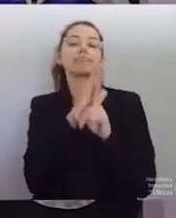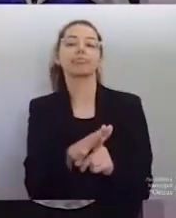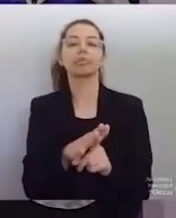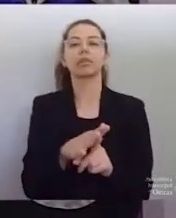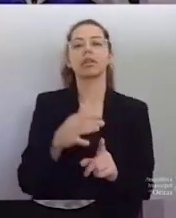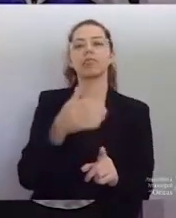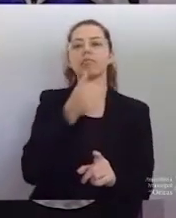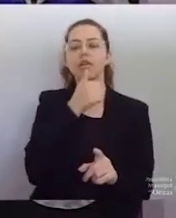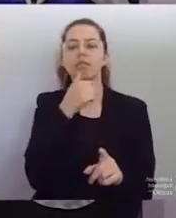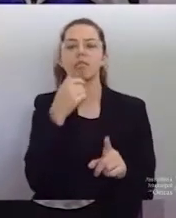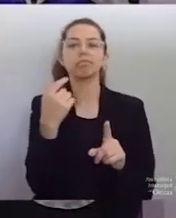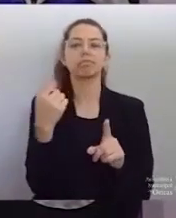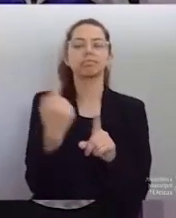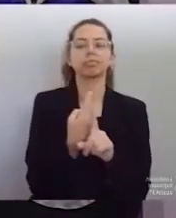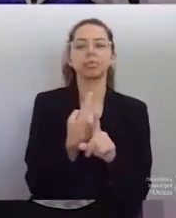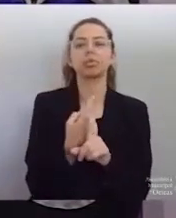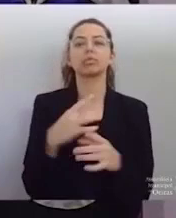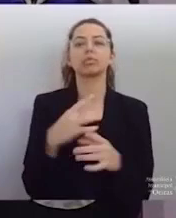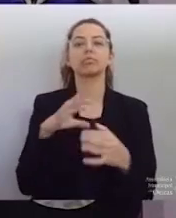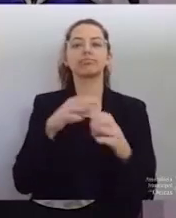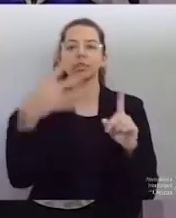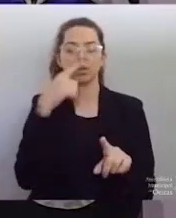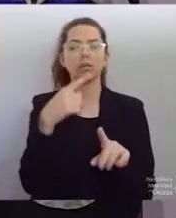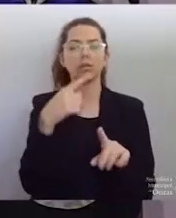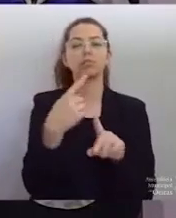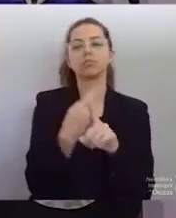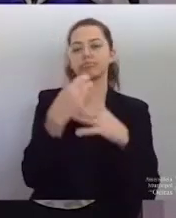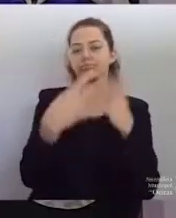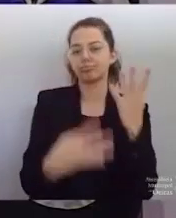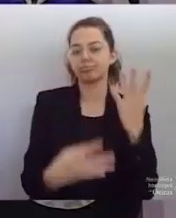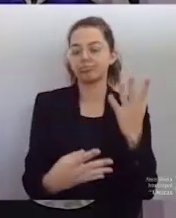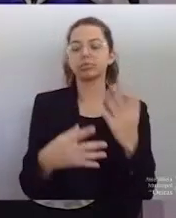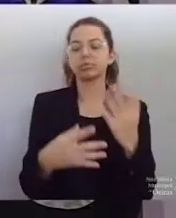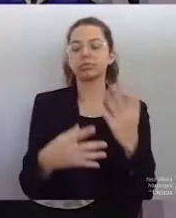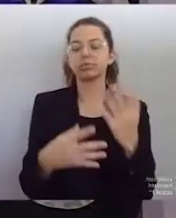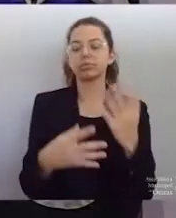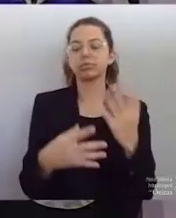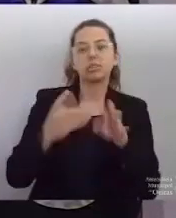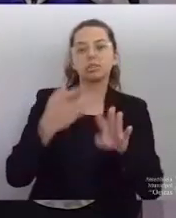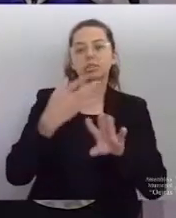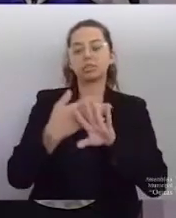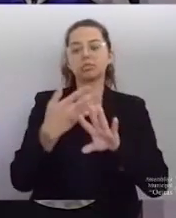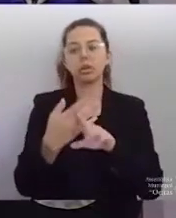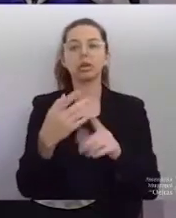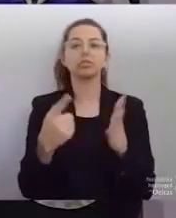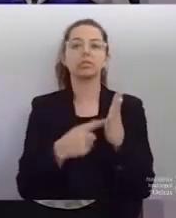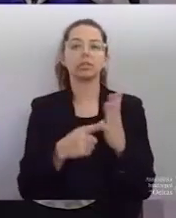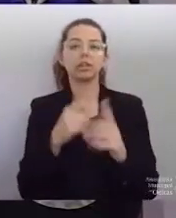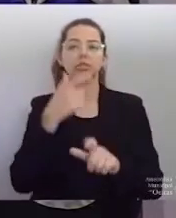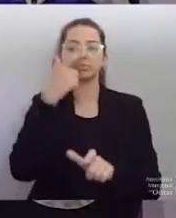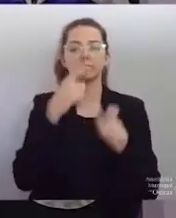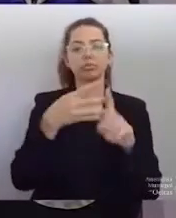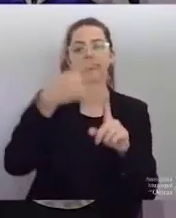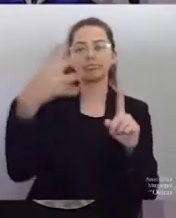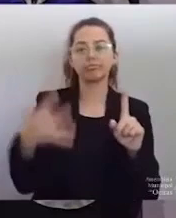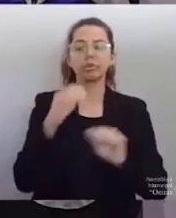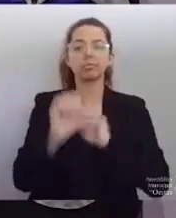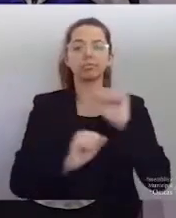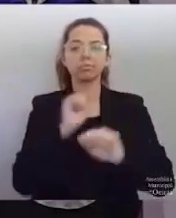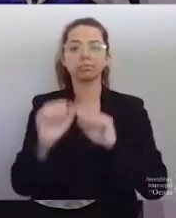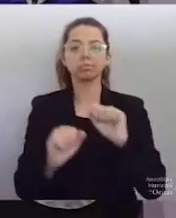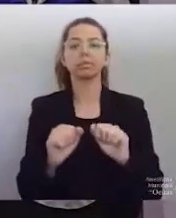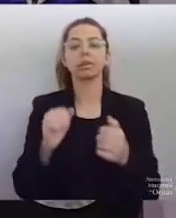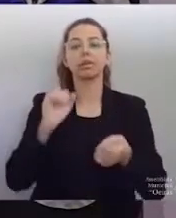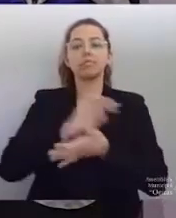sexual, entidade e expressão de género e características sexuais e necessidades de pessoas LGBTI+, publicado há um